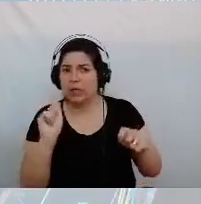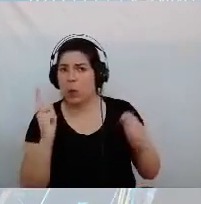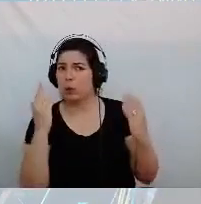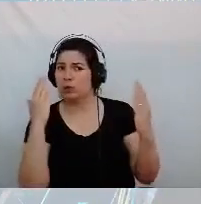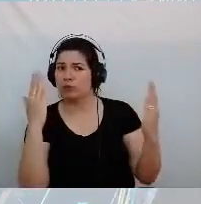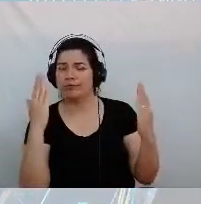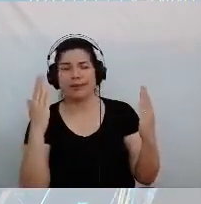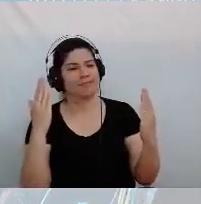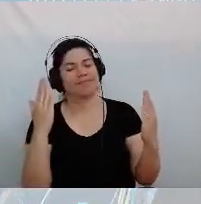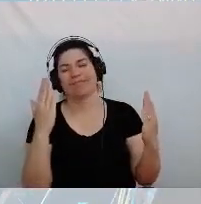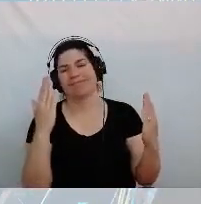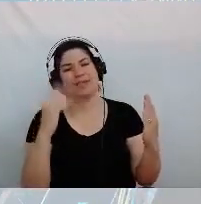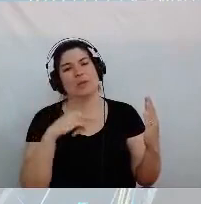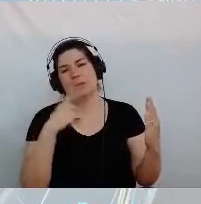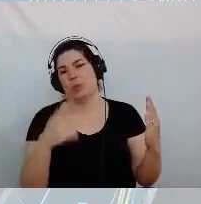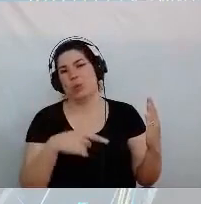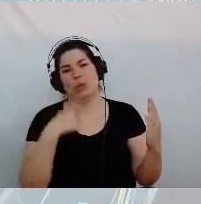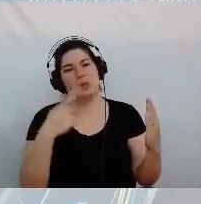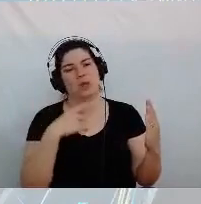vai